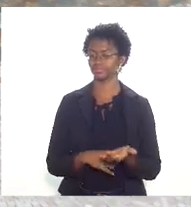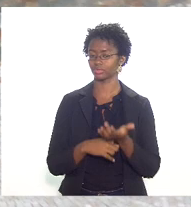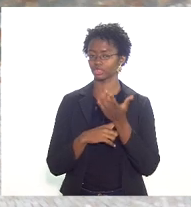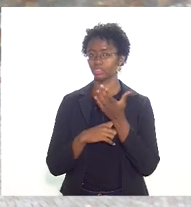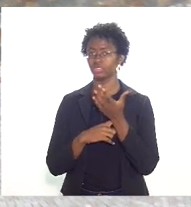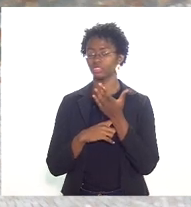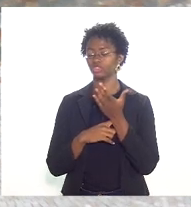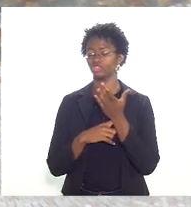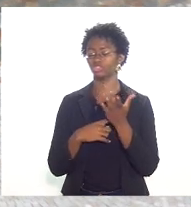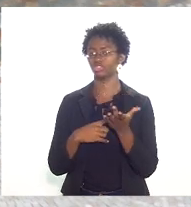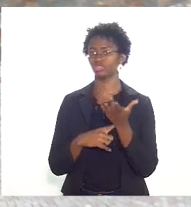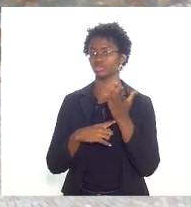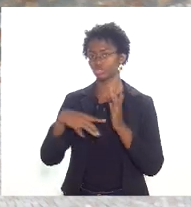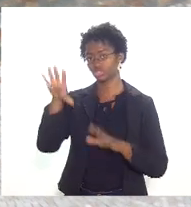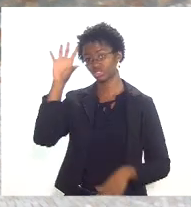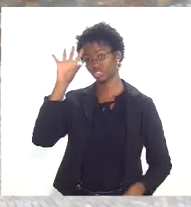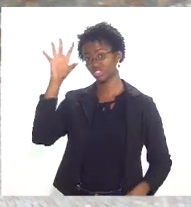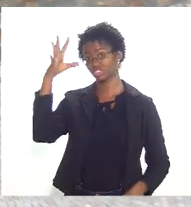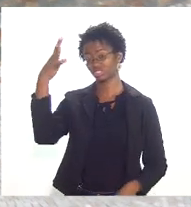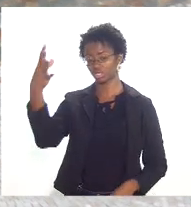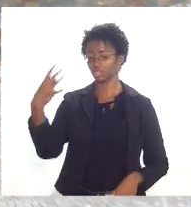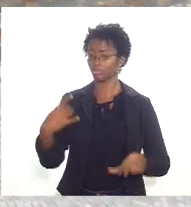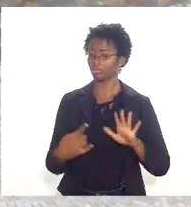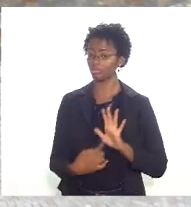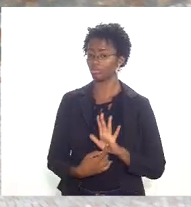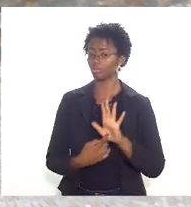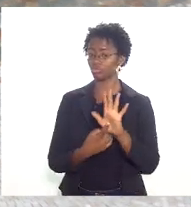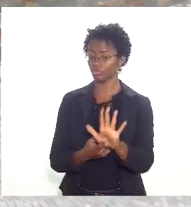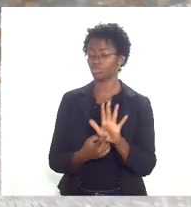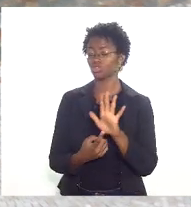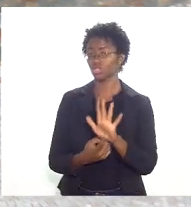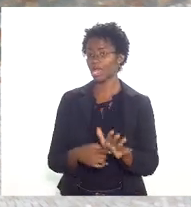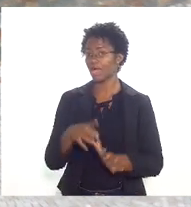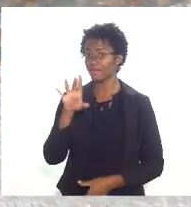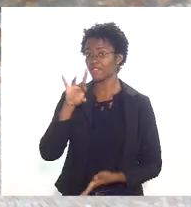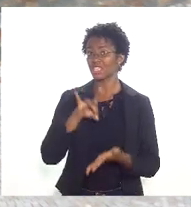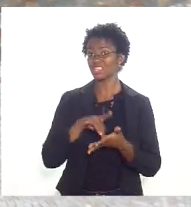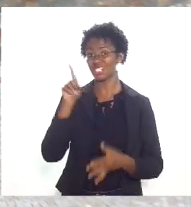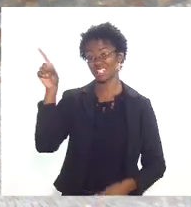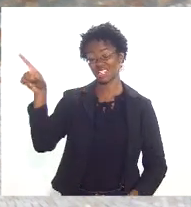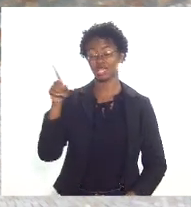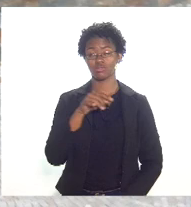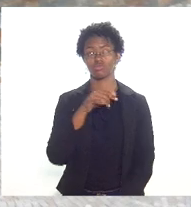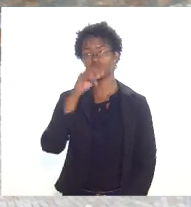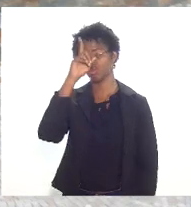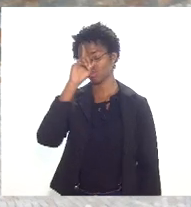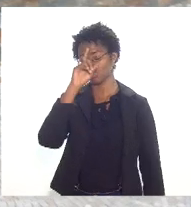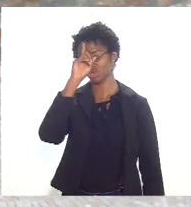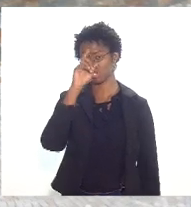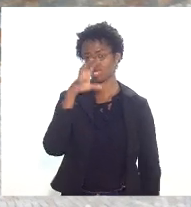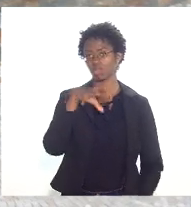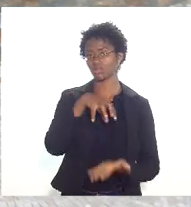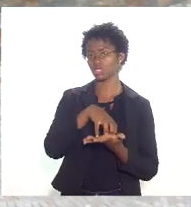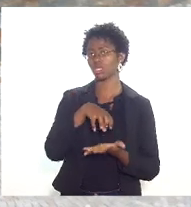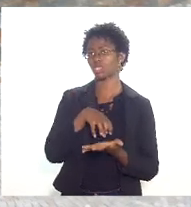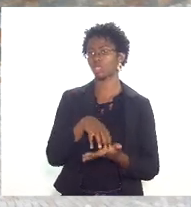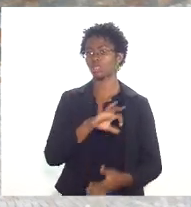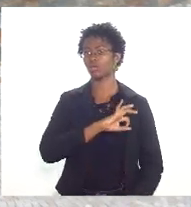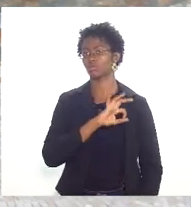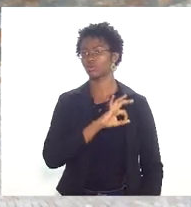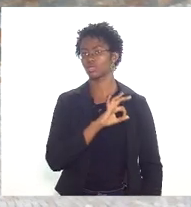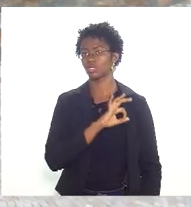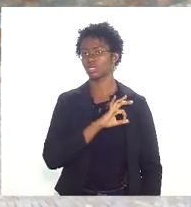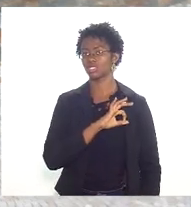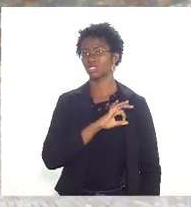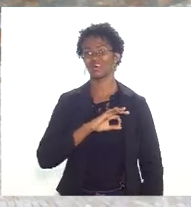caixa de pandora aquela caixa preta que é o hospital central da polícia militar milh eu tô com uns pão para lá e nós temos